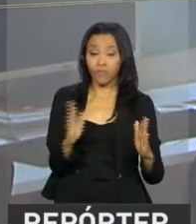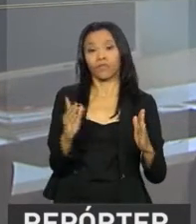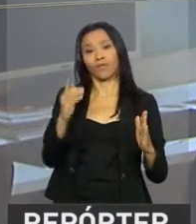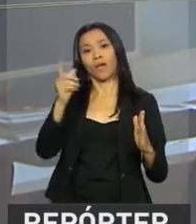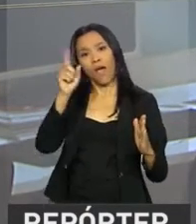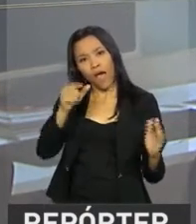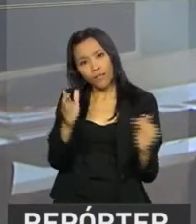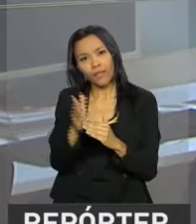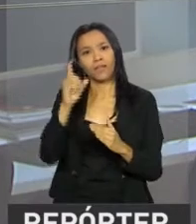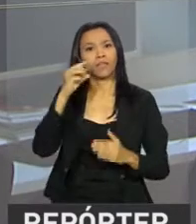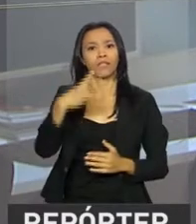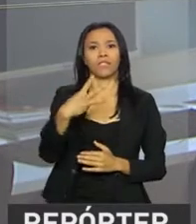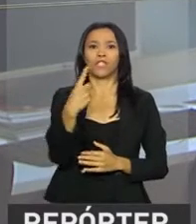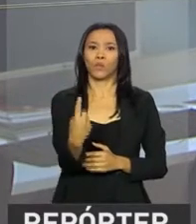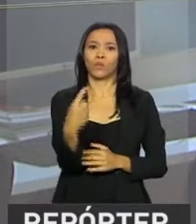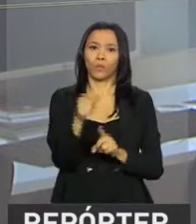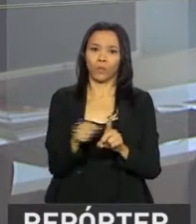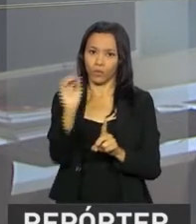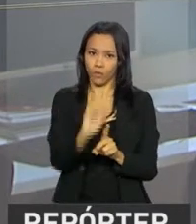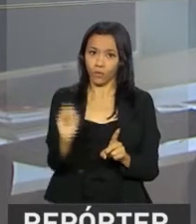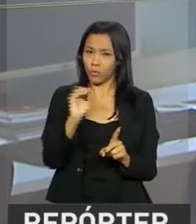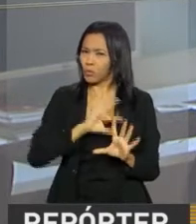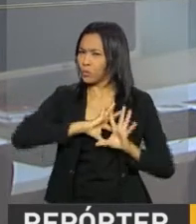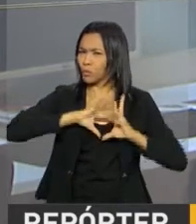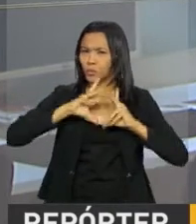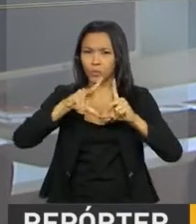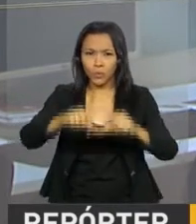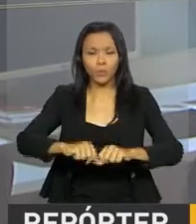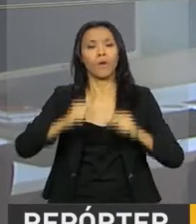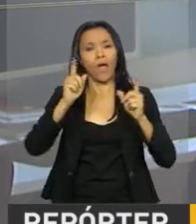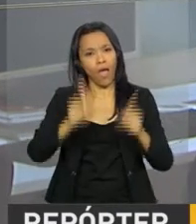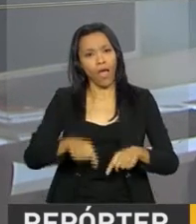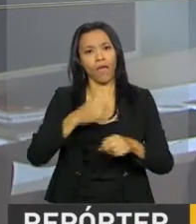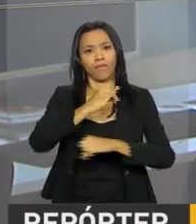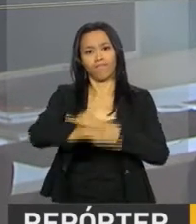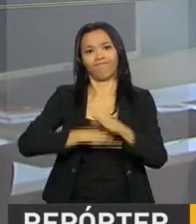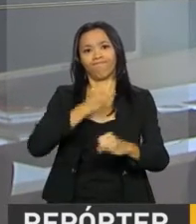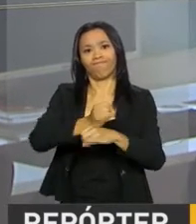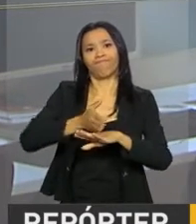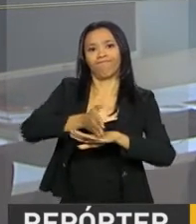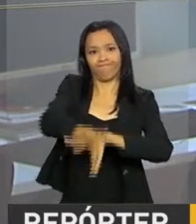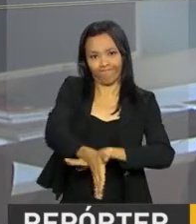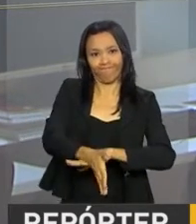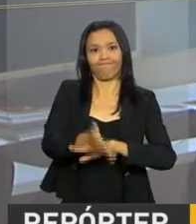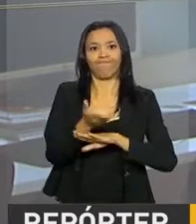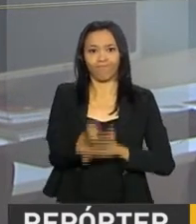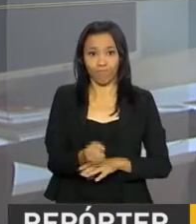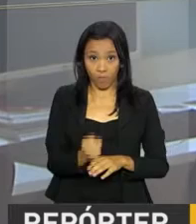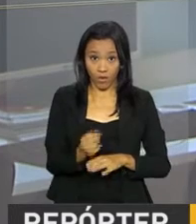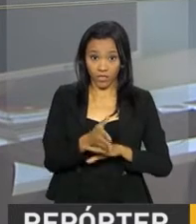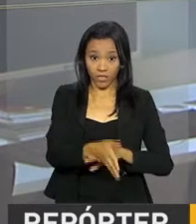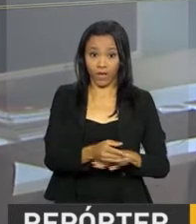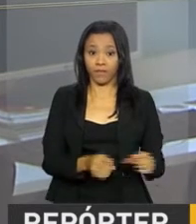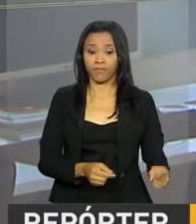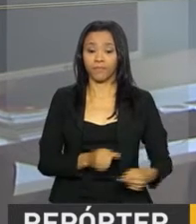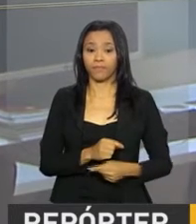vai até 31 de outubro. Todo o processo deve ser feito pela internet no sistema do FIES, em